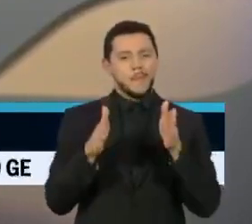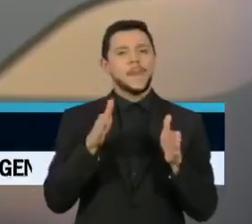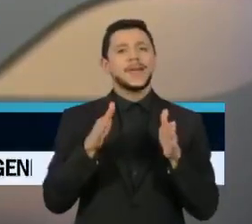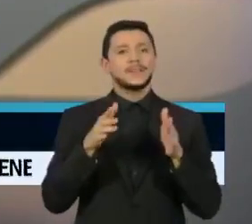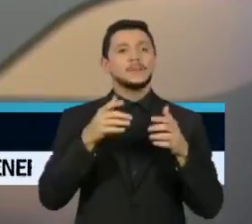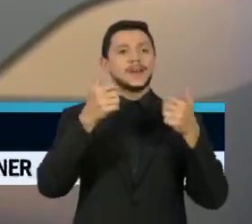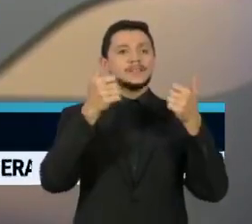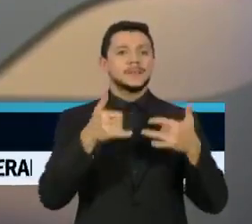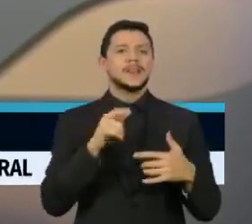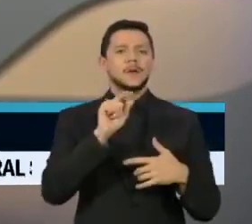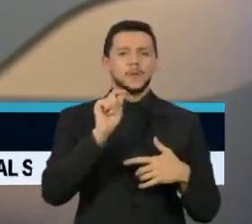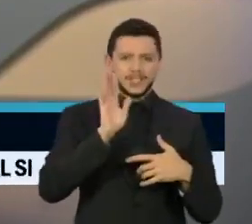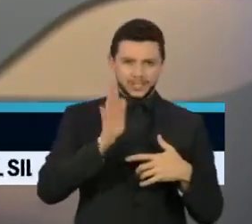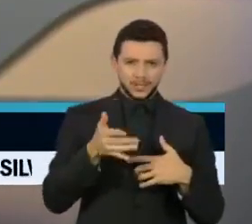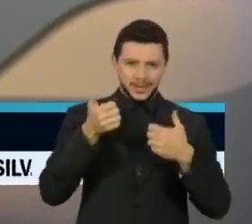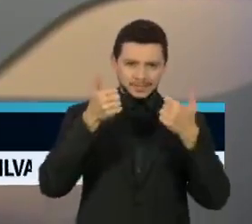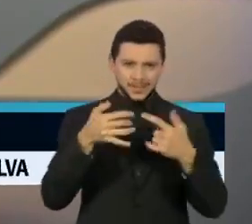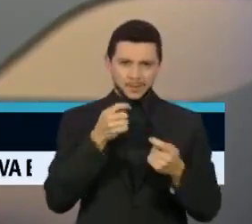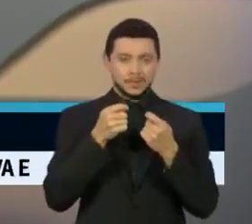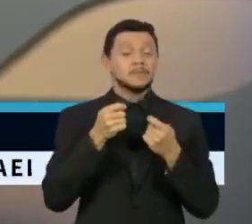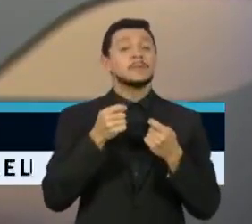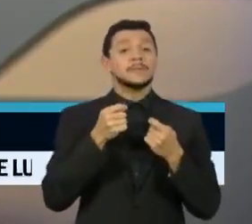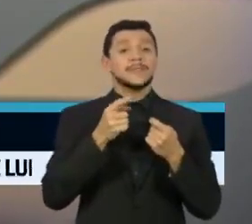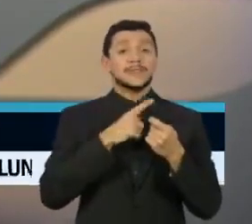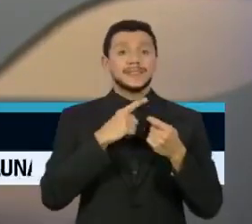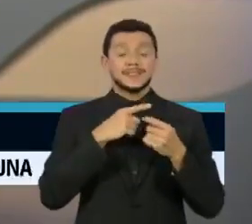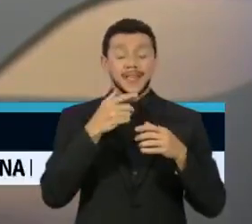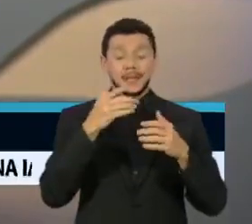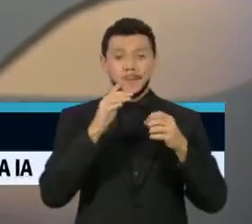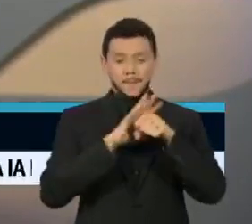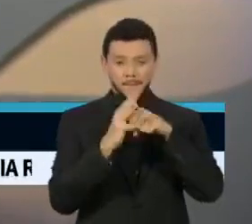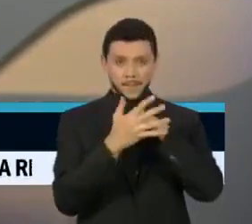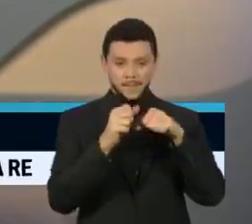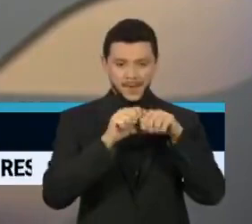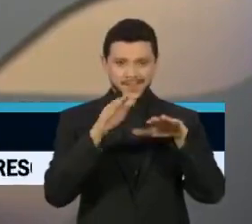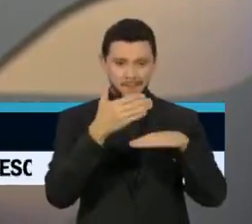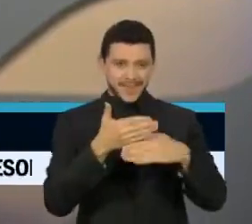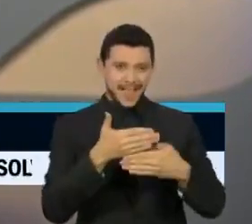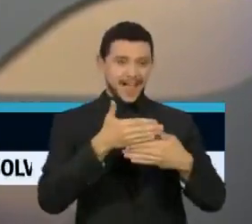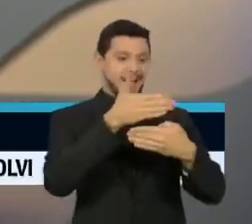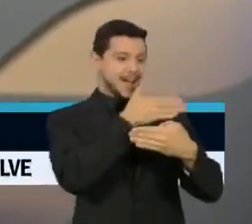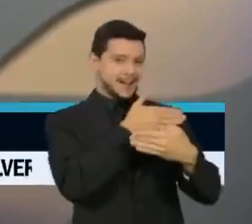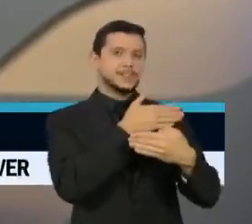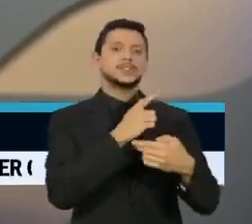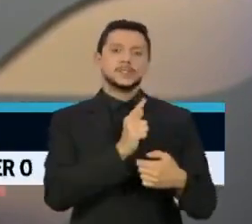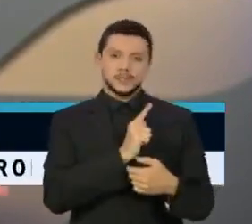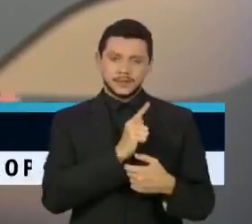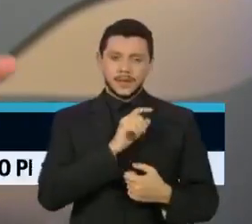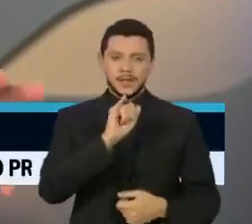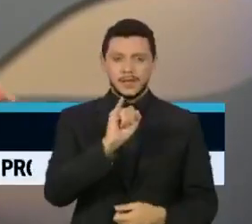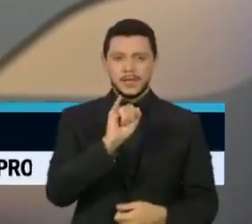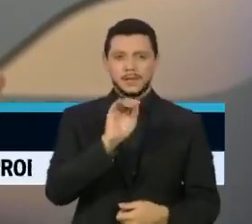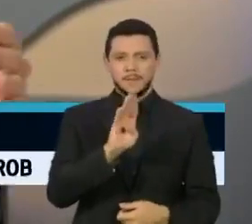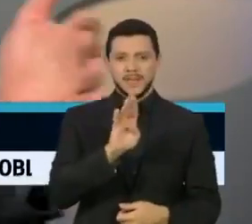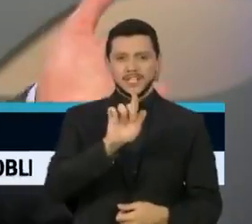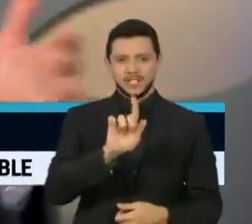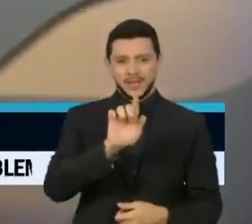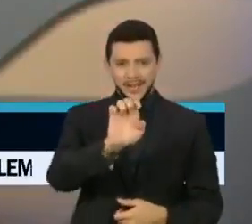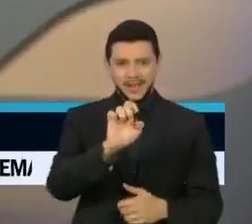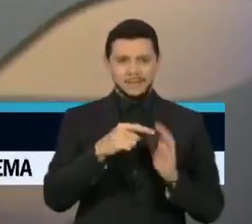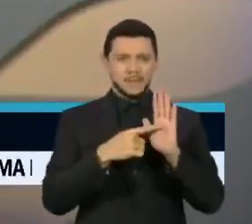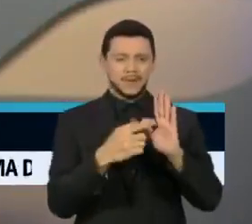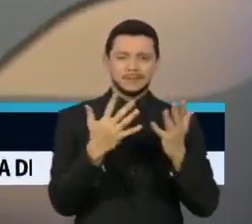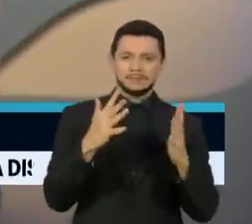falado em relação ao pré pandemia o IBGE indica uma um nível mais ou menos 24